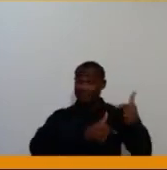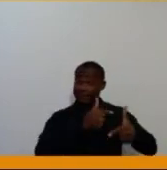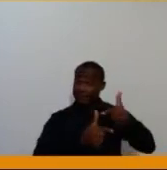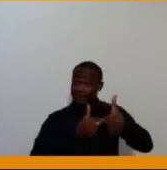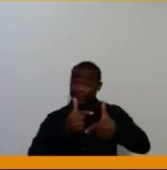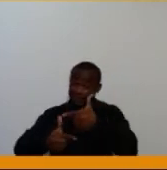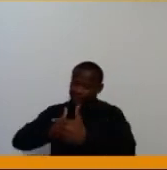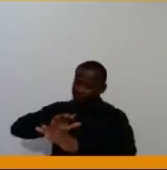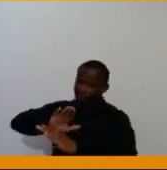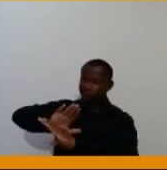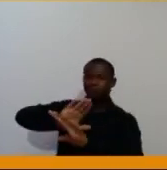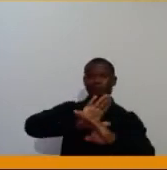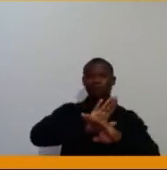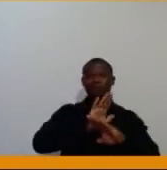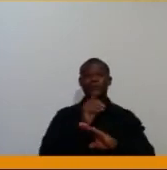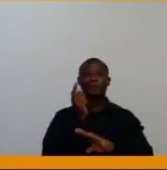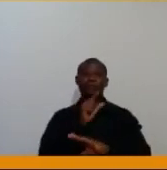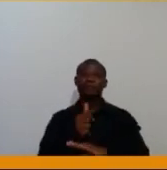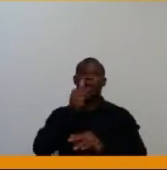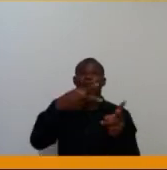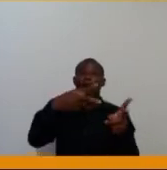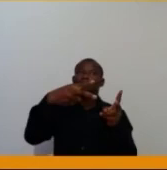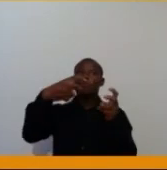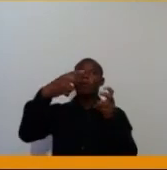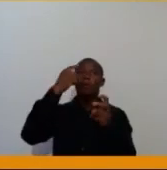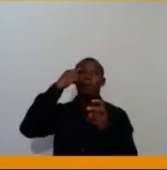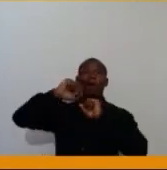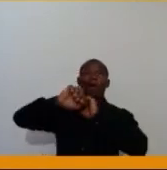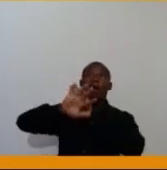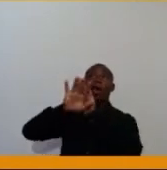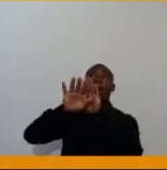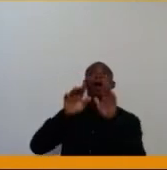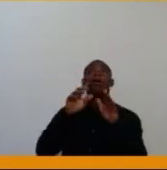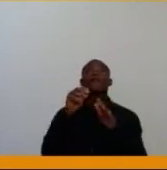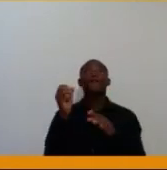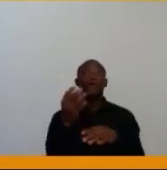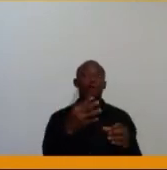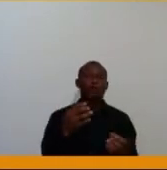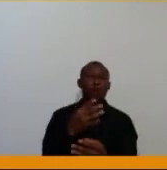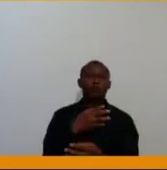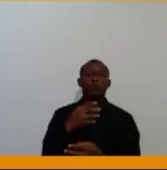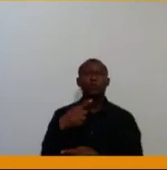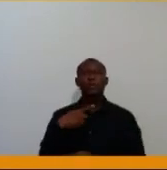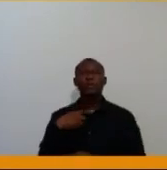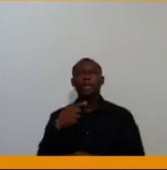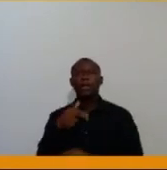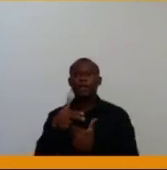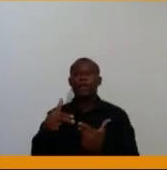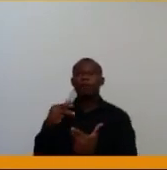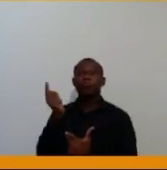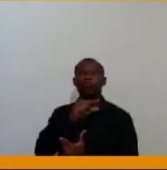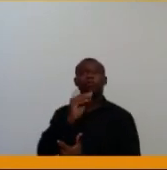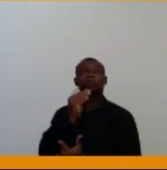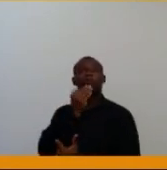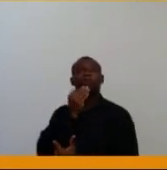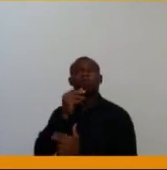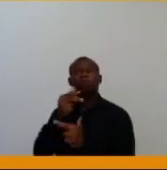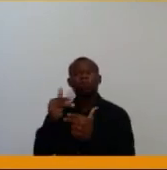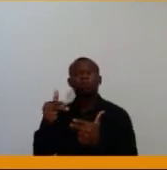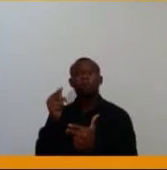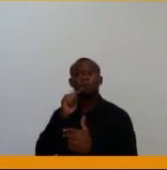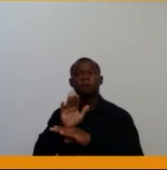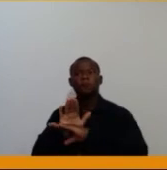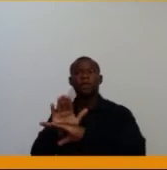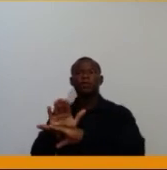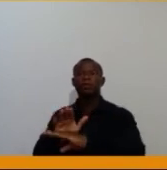e perceber novas vantagens, além das vantagens que já estão postas. Isso foi uma vantagem enorme, foi um volume muito grande